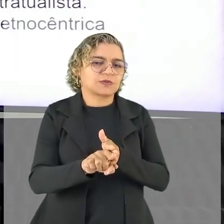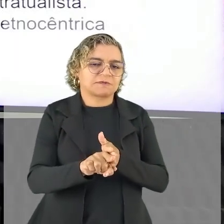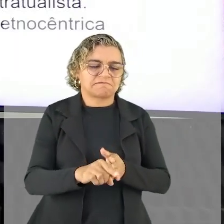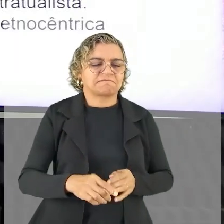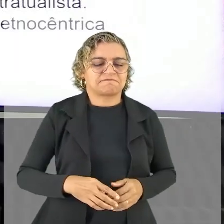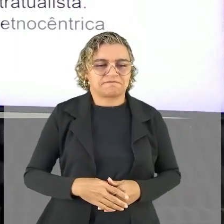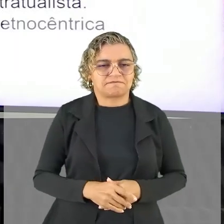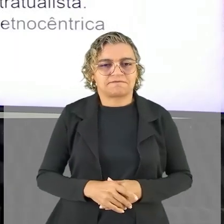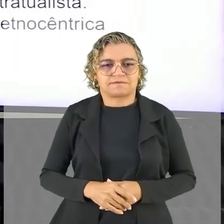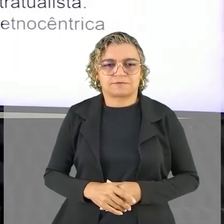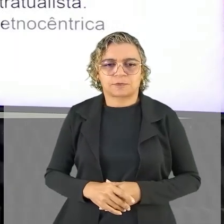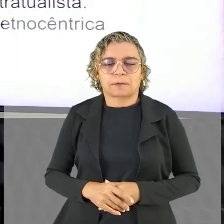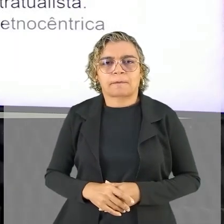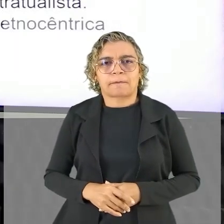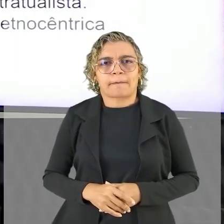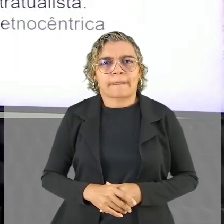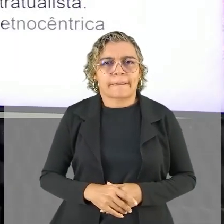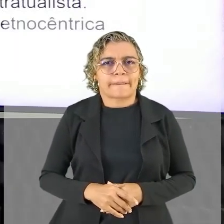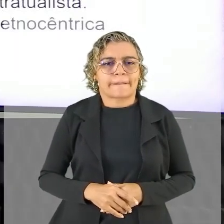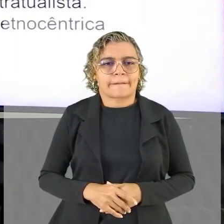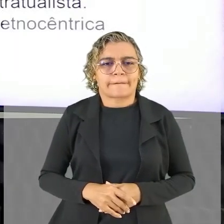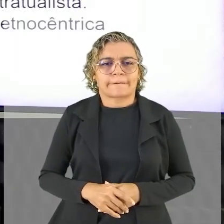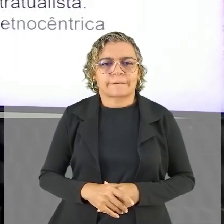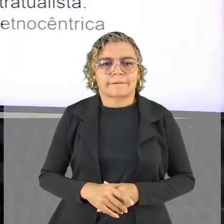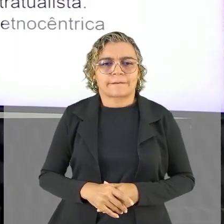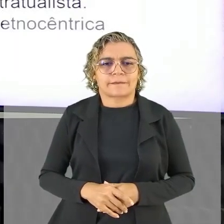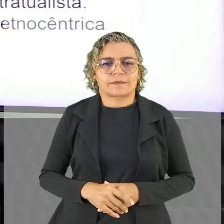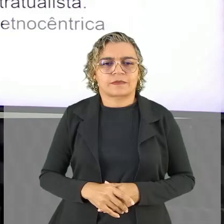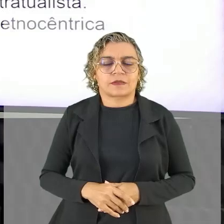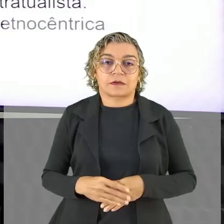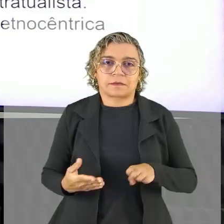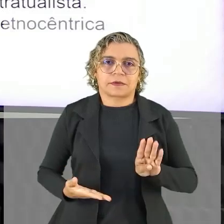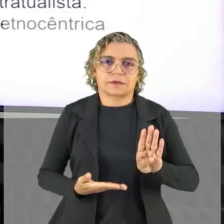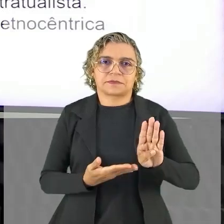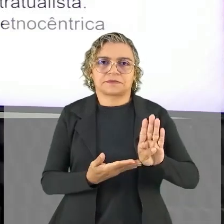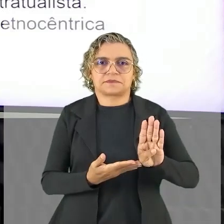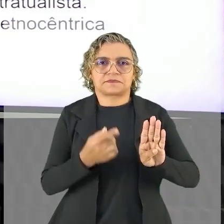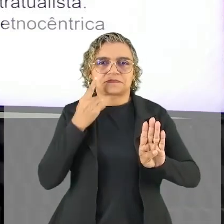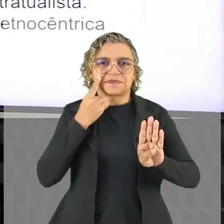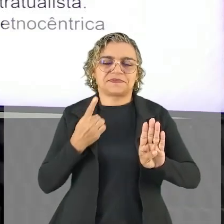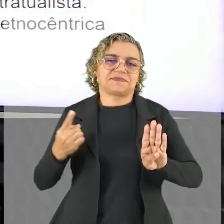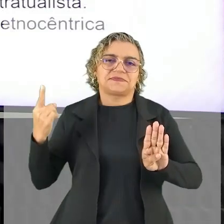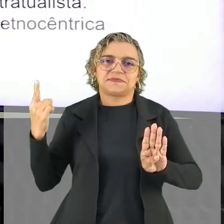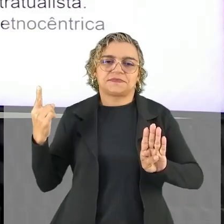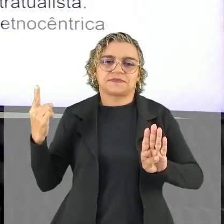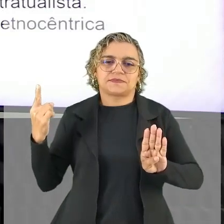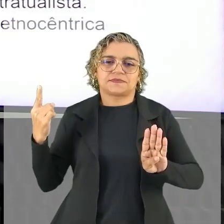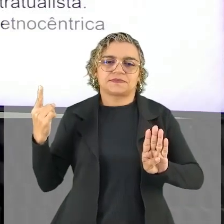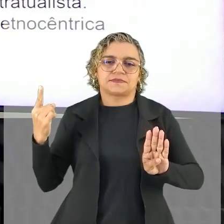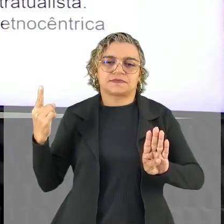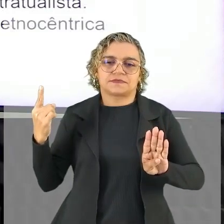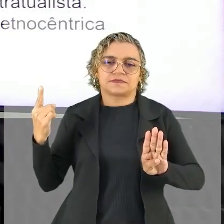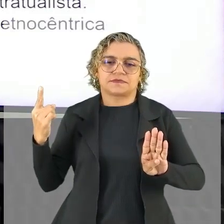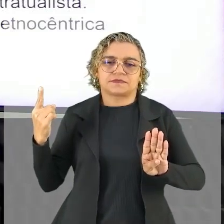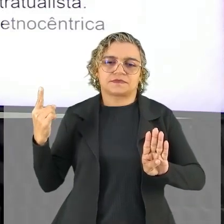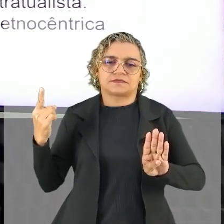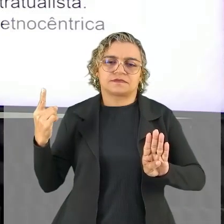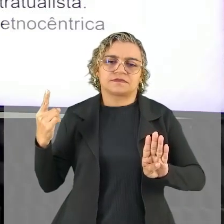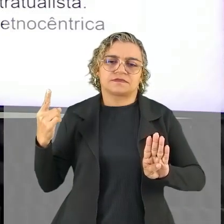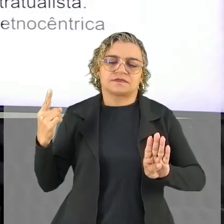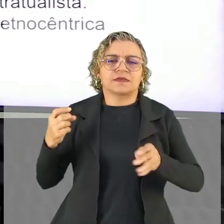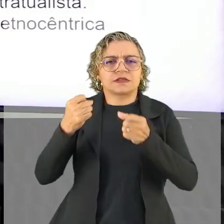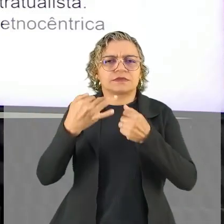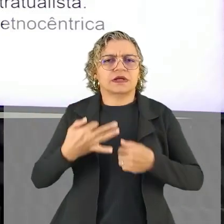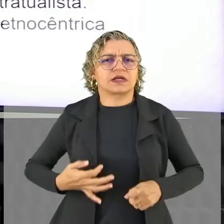o que pede a questão, né, essa alternativa. Vamos ali ver o que diz a letra B. Baseado na explicação mitológica? Bom,